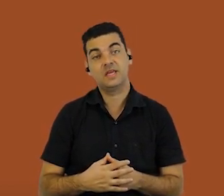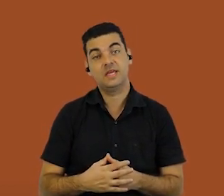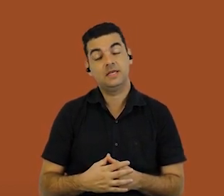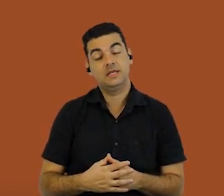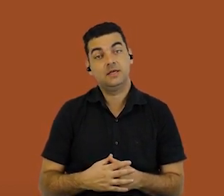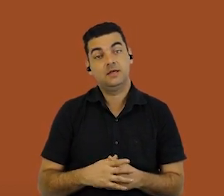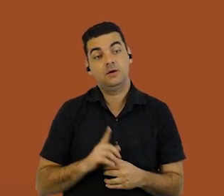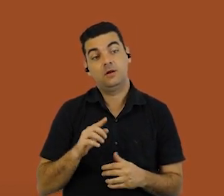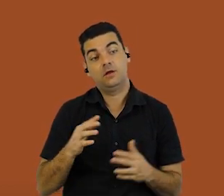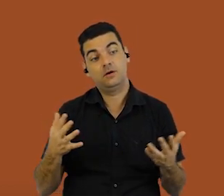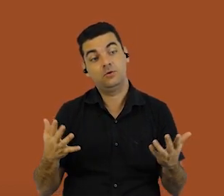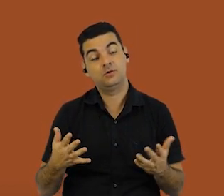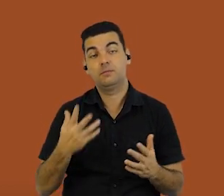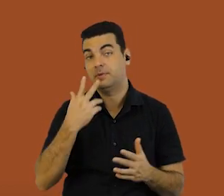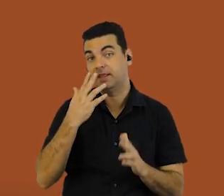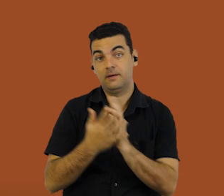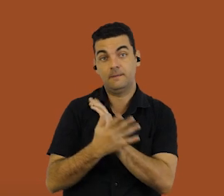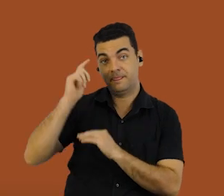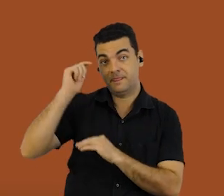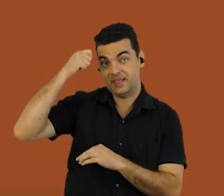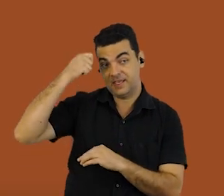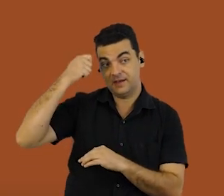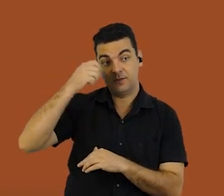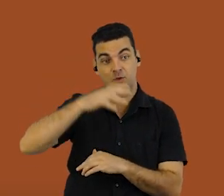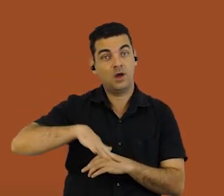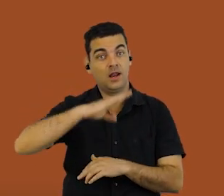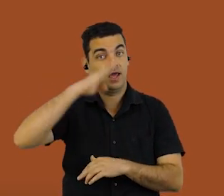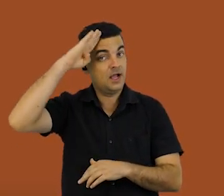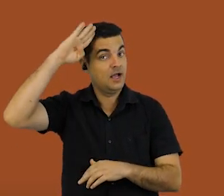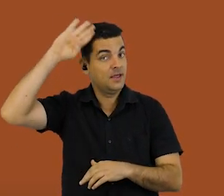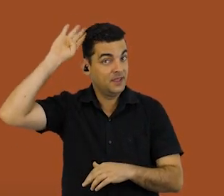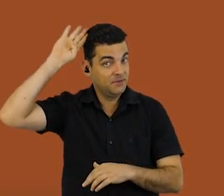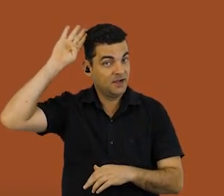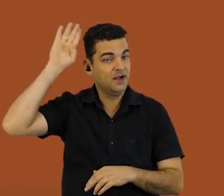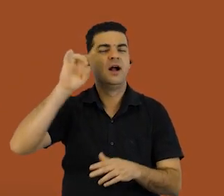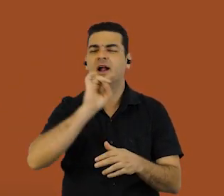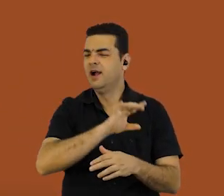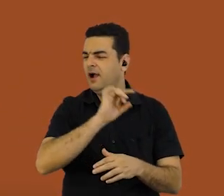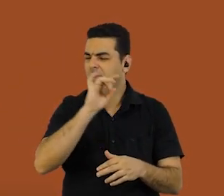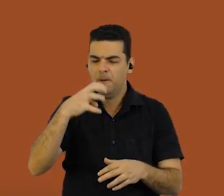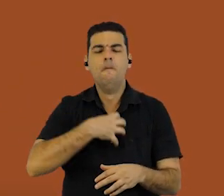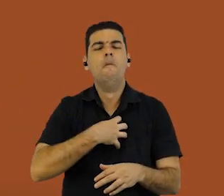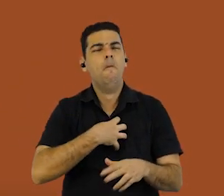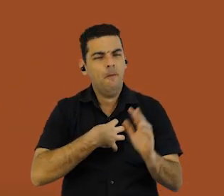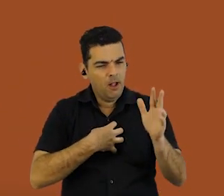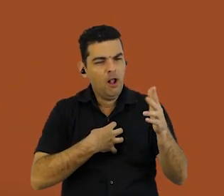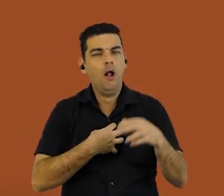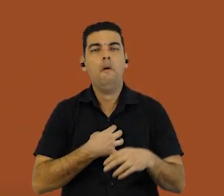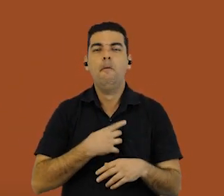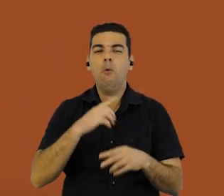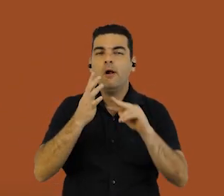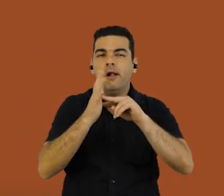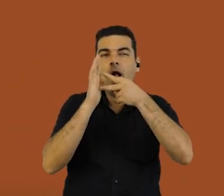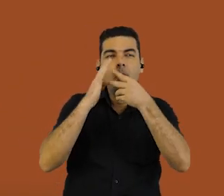Acho que é difícil pessoas negras no ambiente acadêmico não terem vivido de alguma maneira